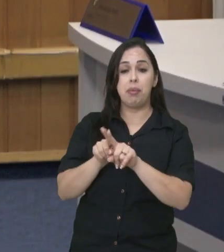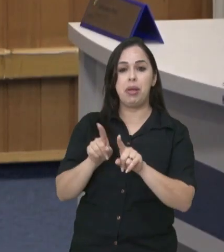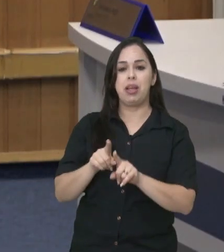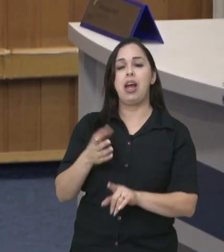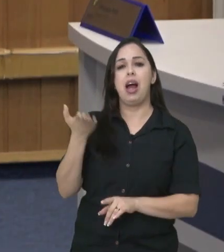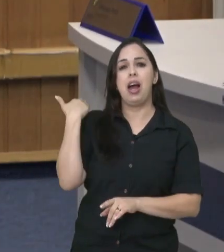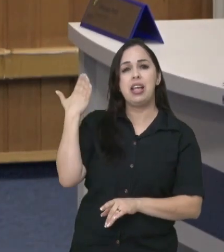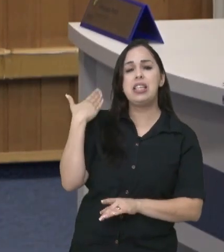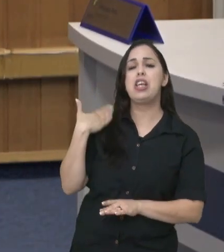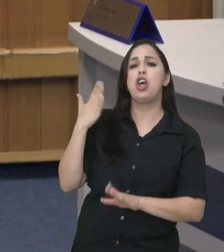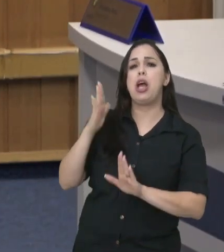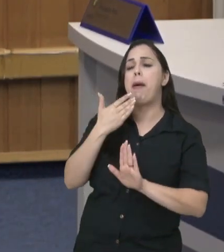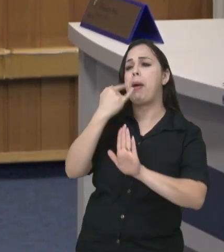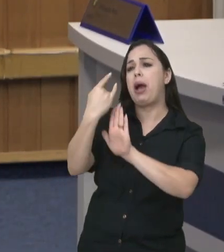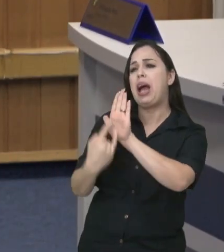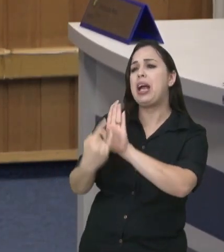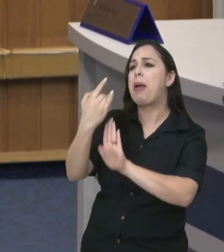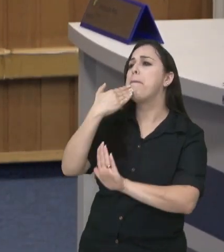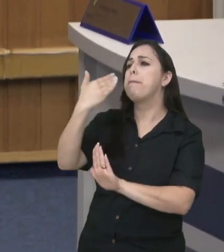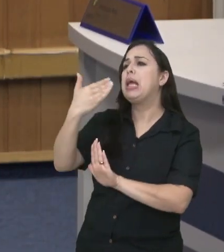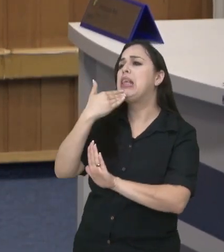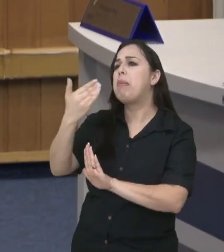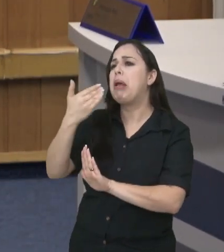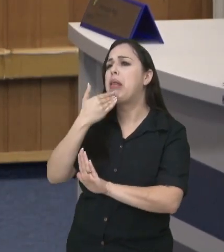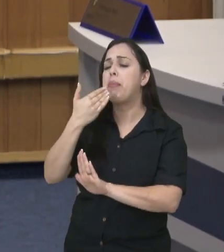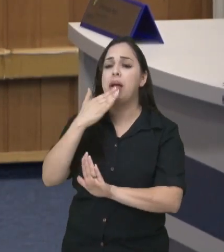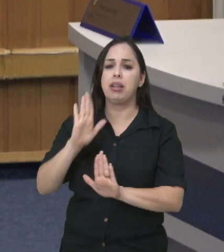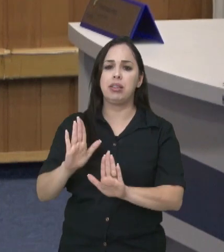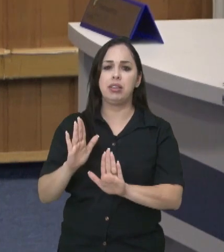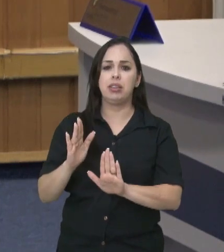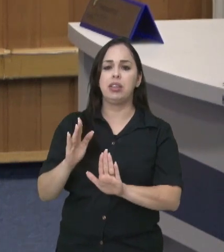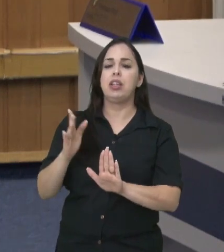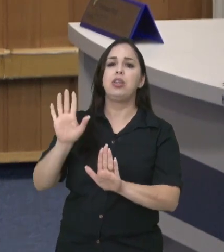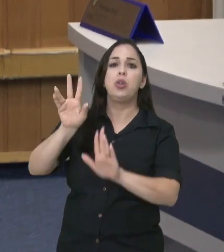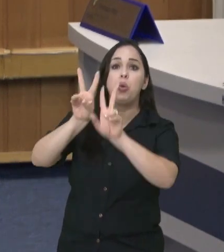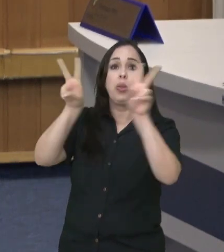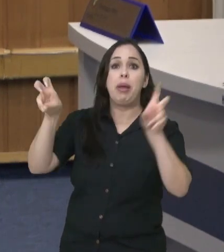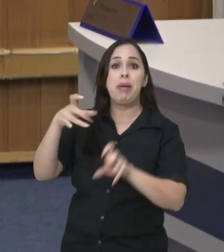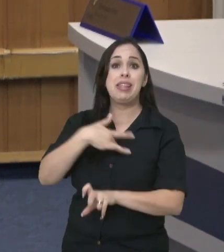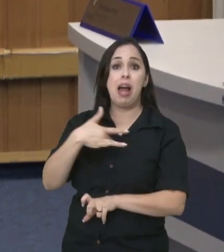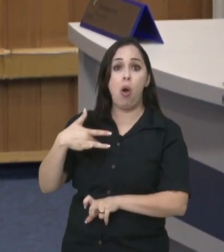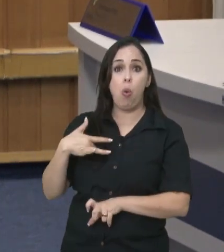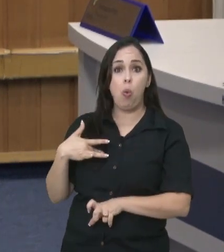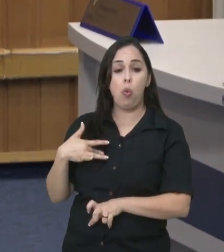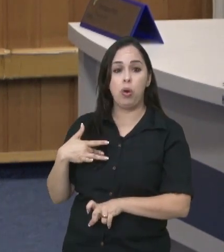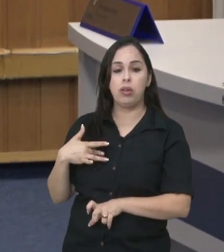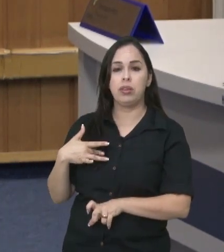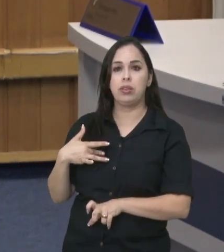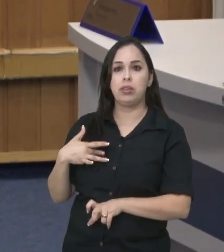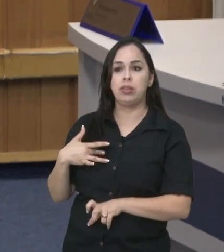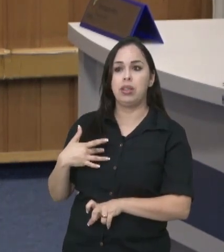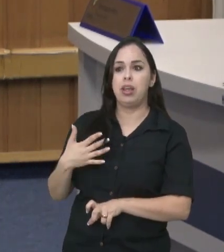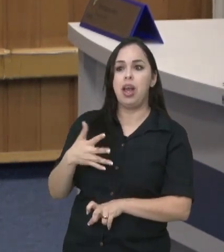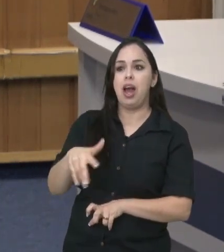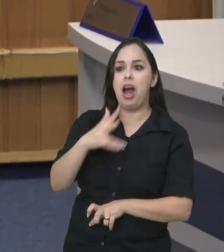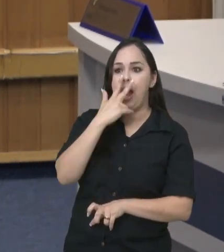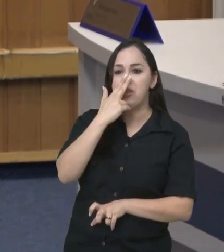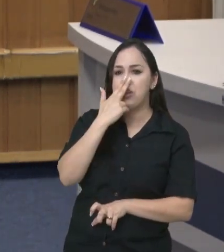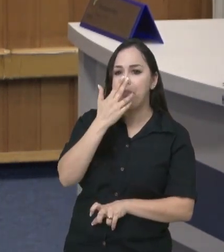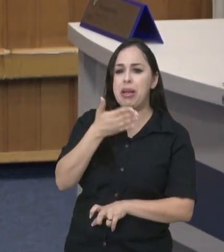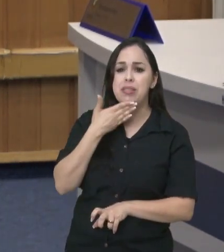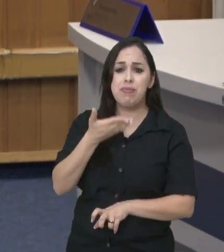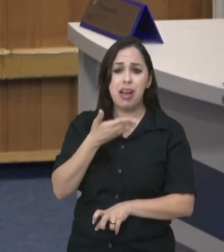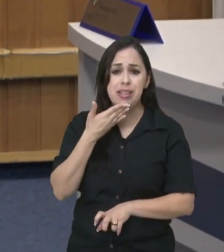feito anteriormente, e a maioria dos casos era sobre saúde. Então, acho que fica mais fácil cada um fazer